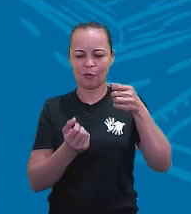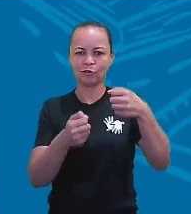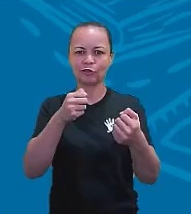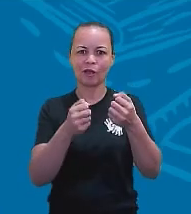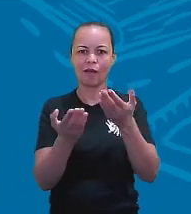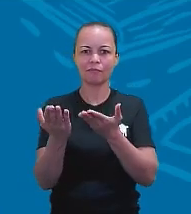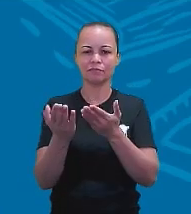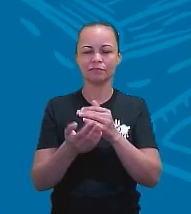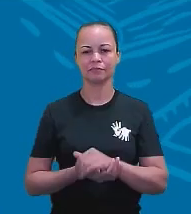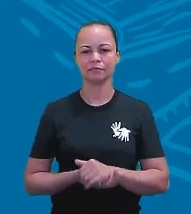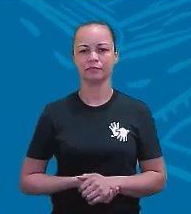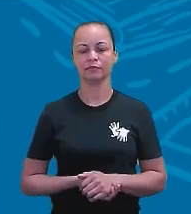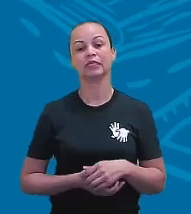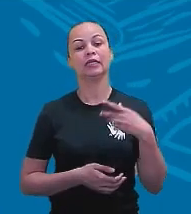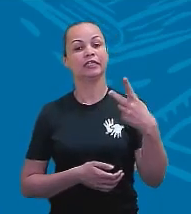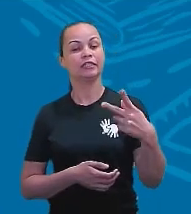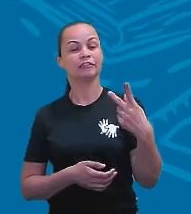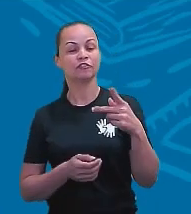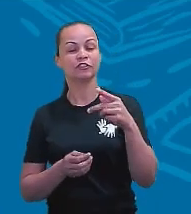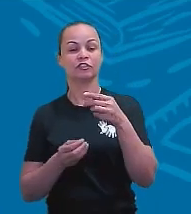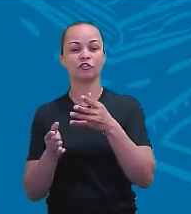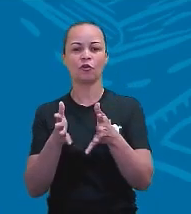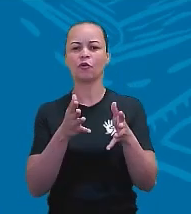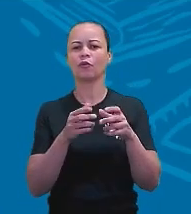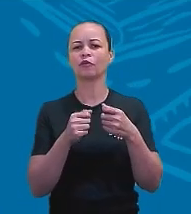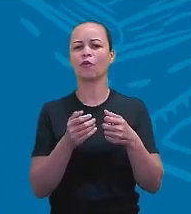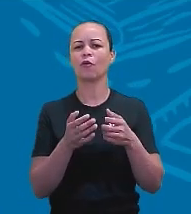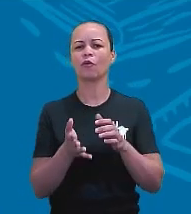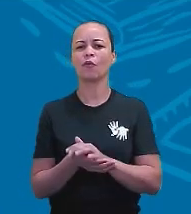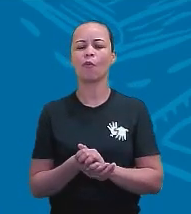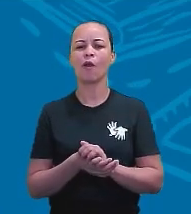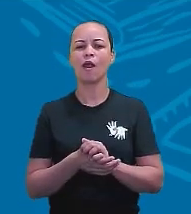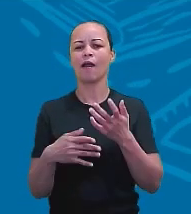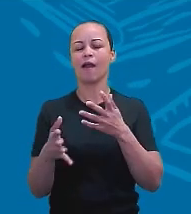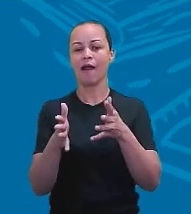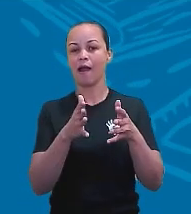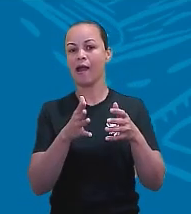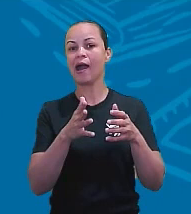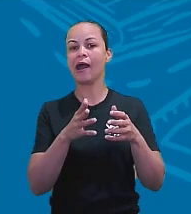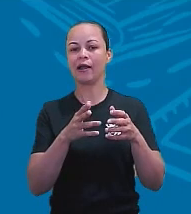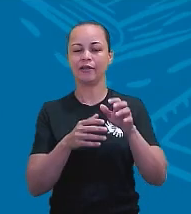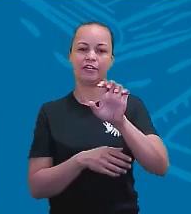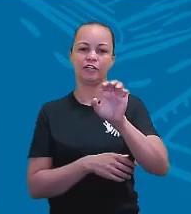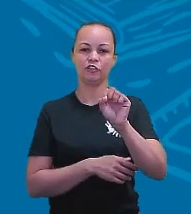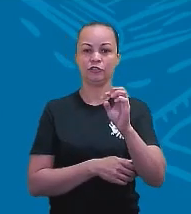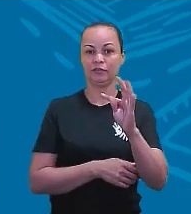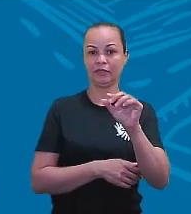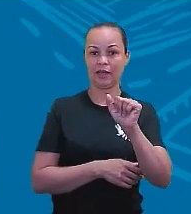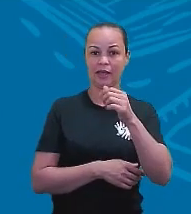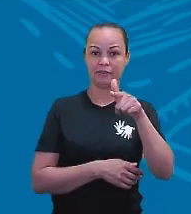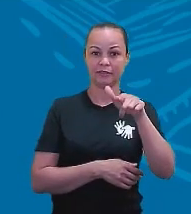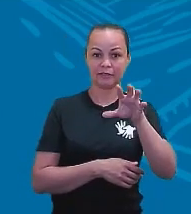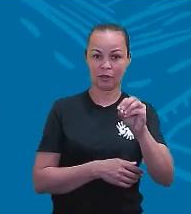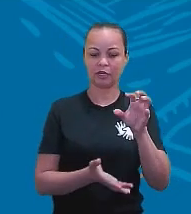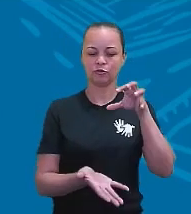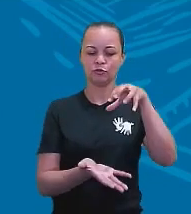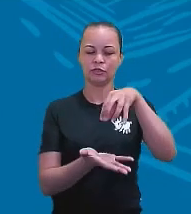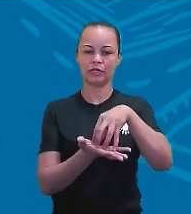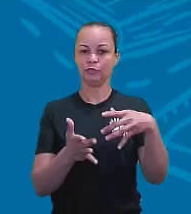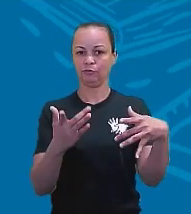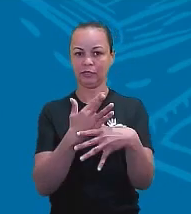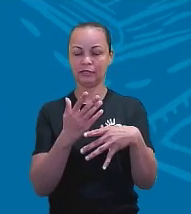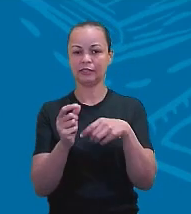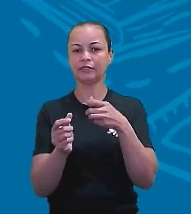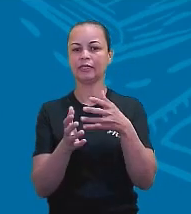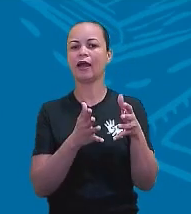gente, quem colocou aí que seria aquela estação que a gente tem aqui bem no centro da cidade? Então,